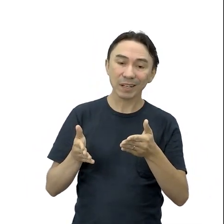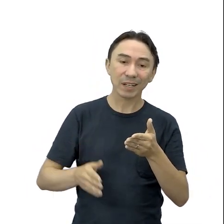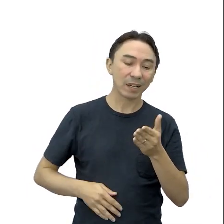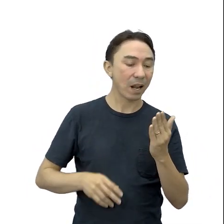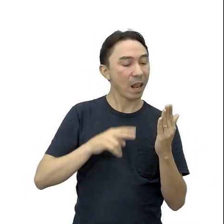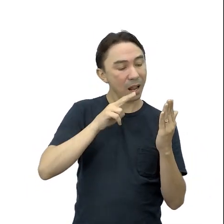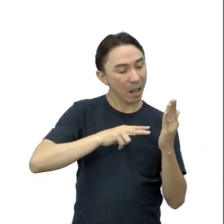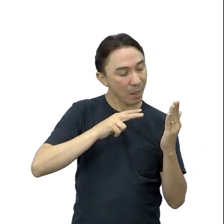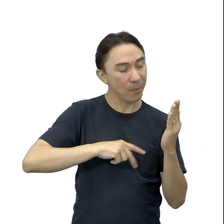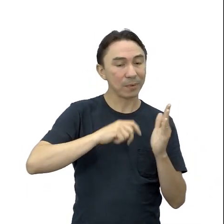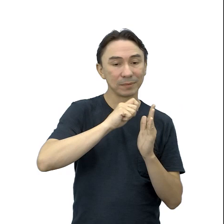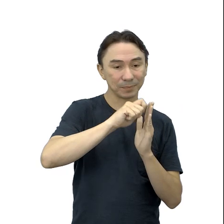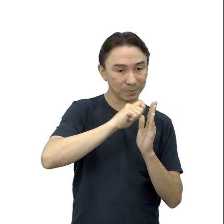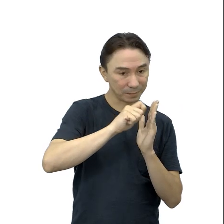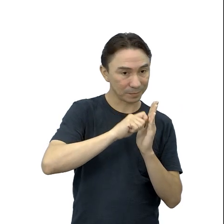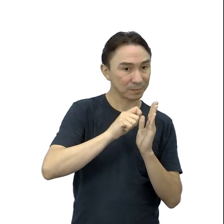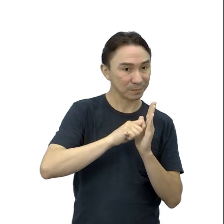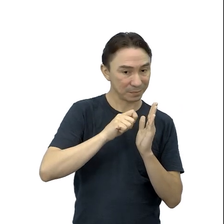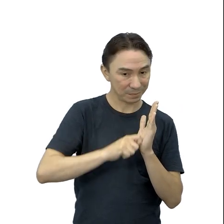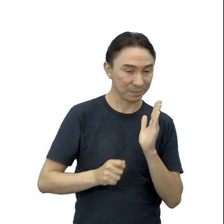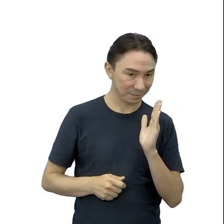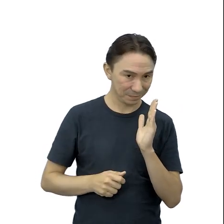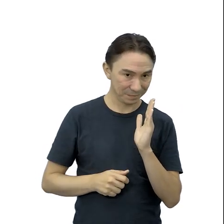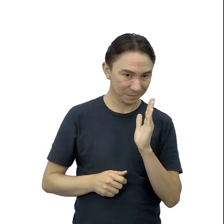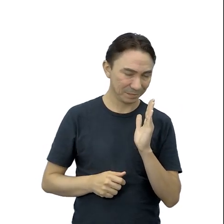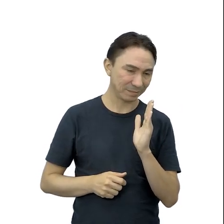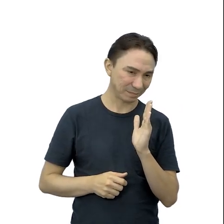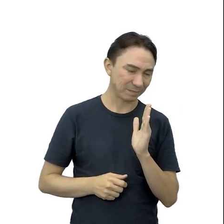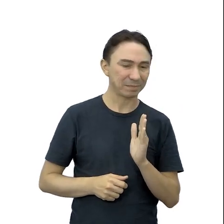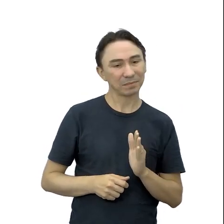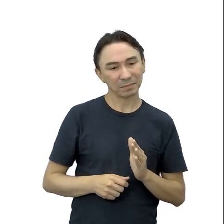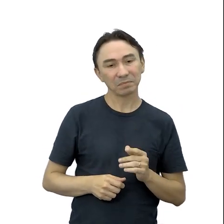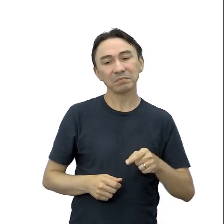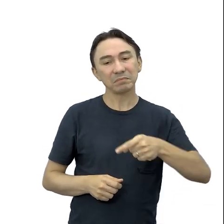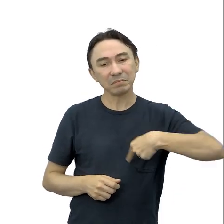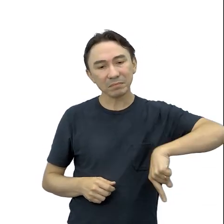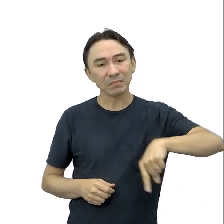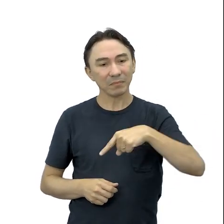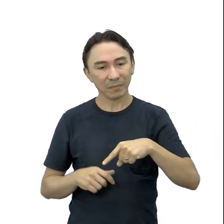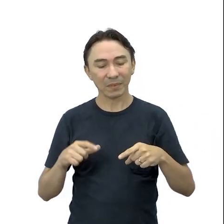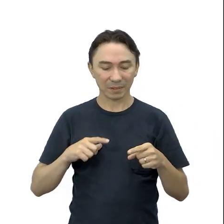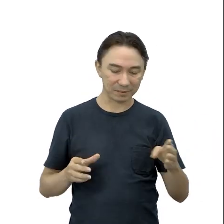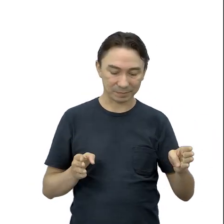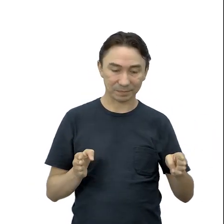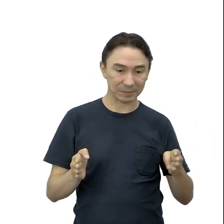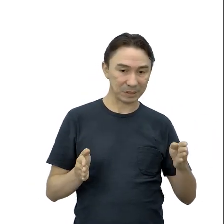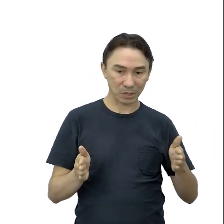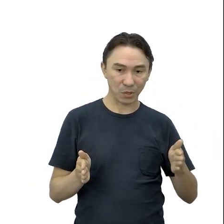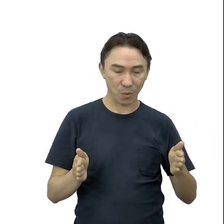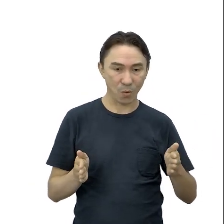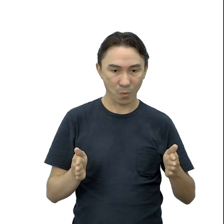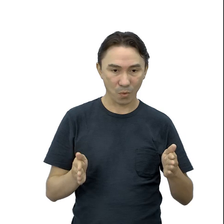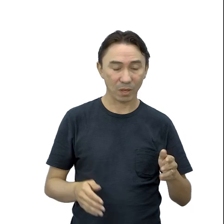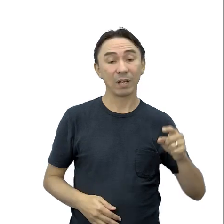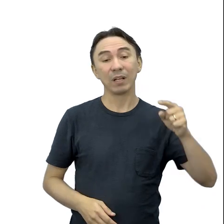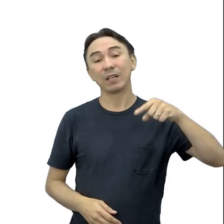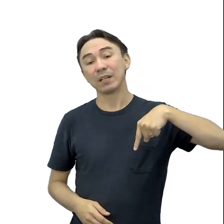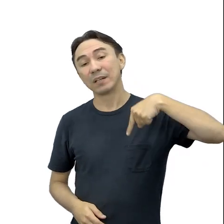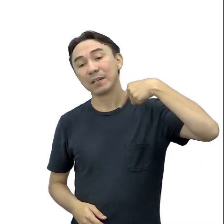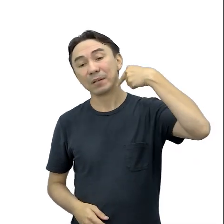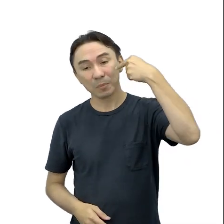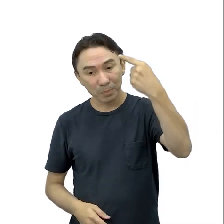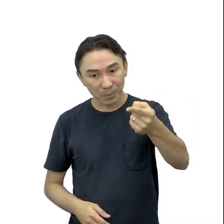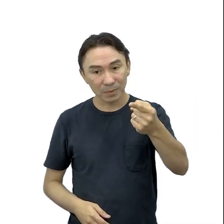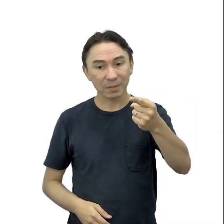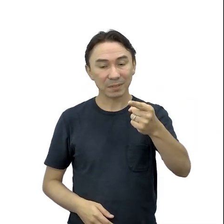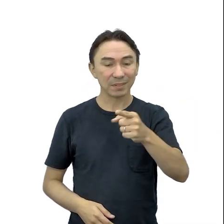gente trabalhou um pouco aqui, tá? Nós estamos trabalhando aqui, e depois nós teremos